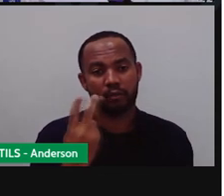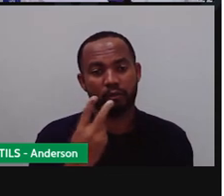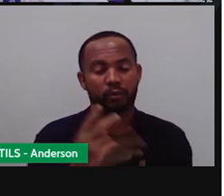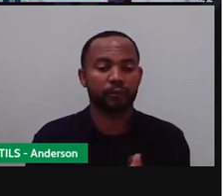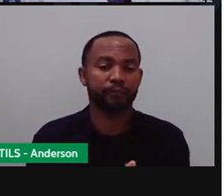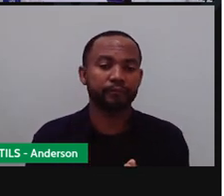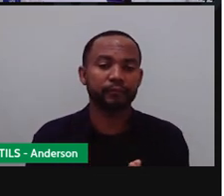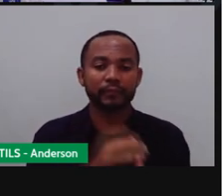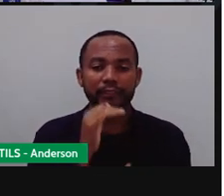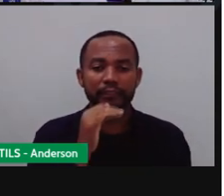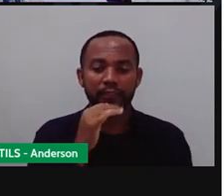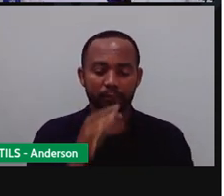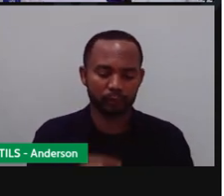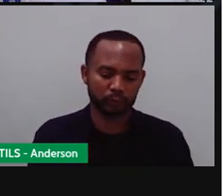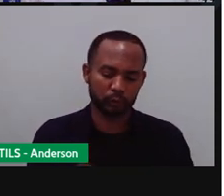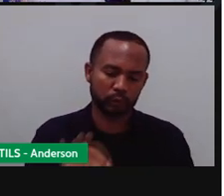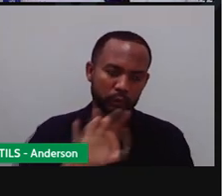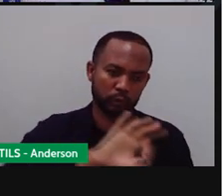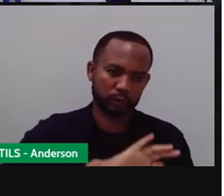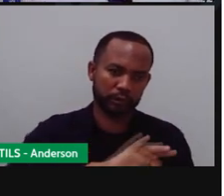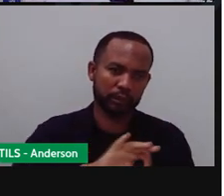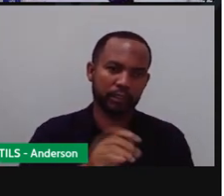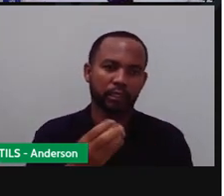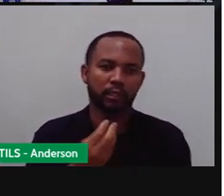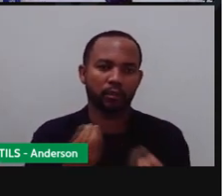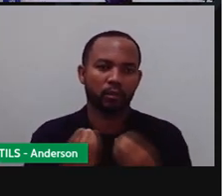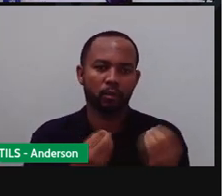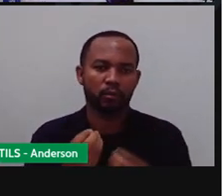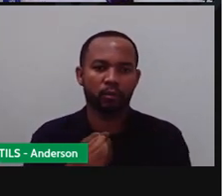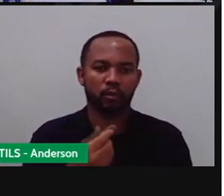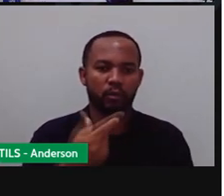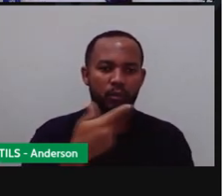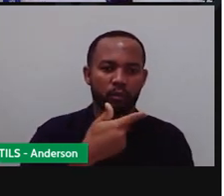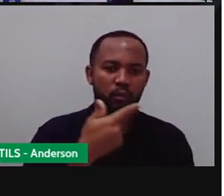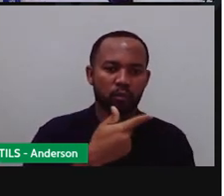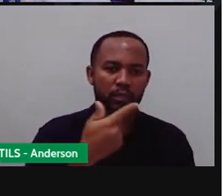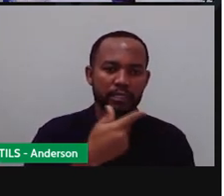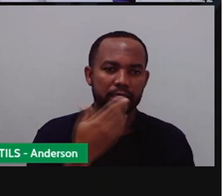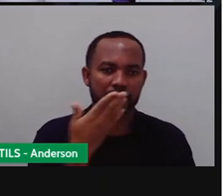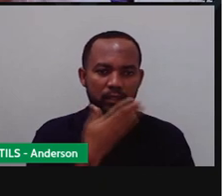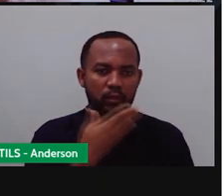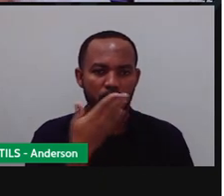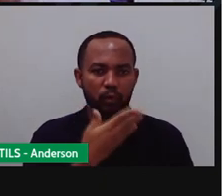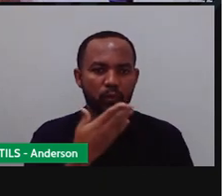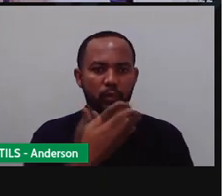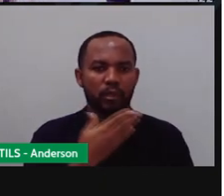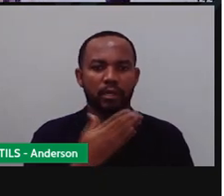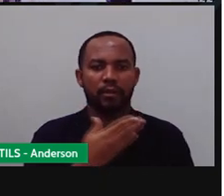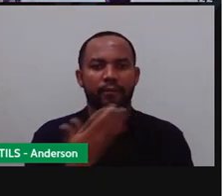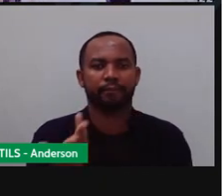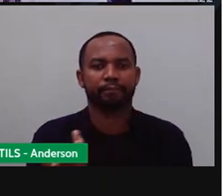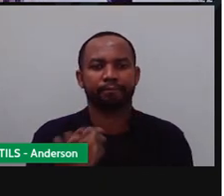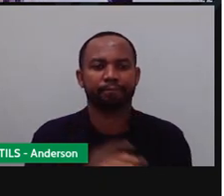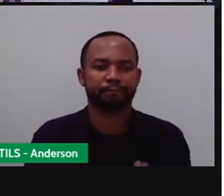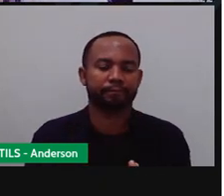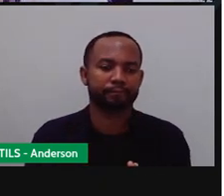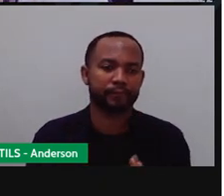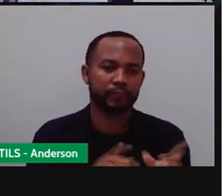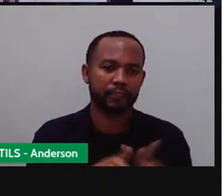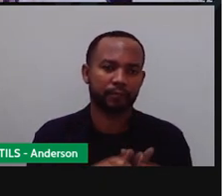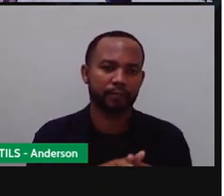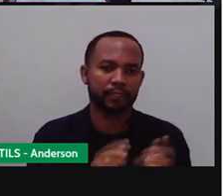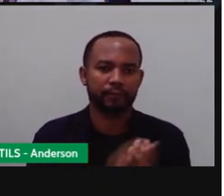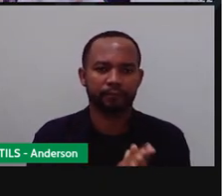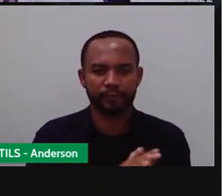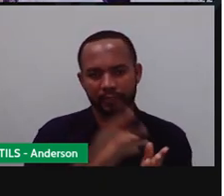fala de xícara, né? Isso aí tem assim, ingredientes. Duas xícaras de açúcar. Lembra lá do nosso vídeo, né?